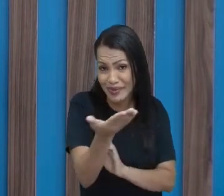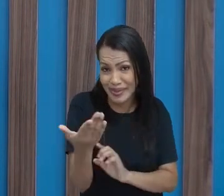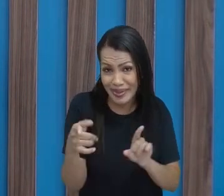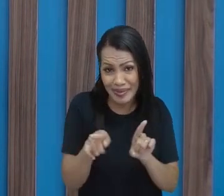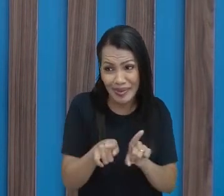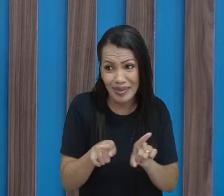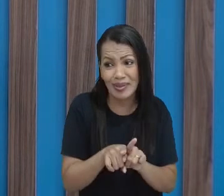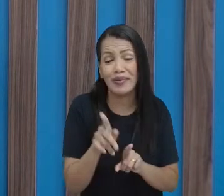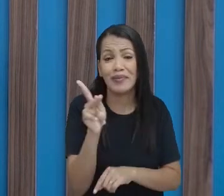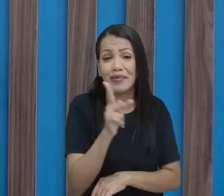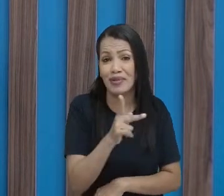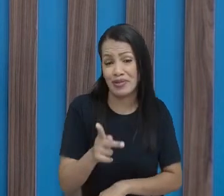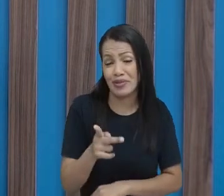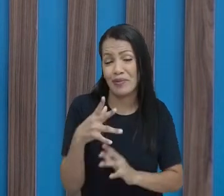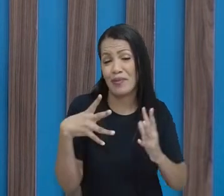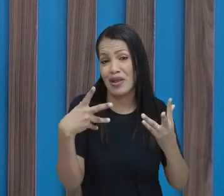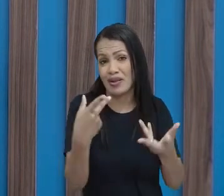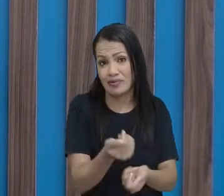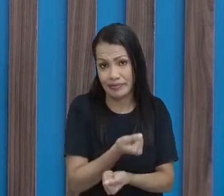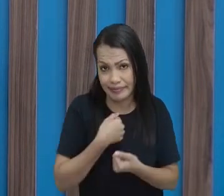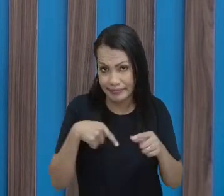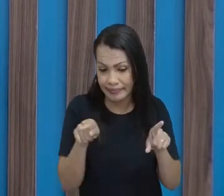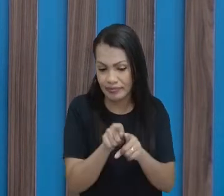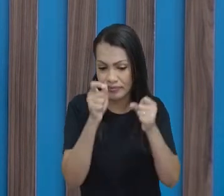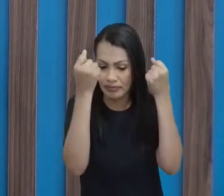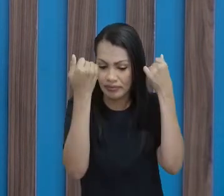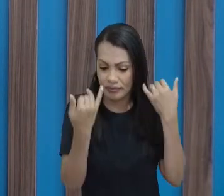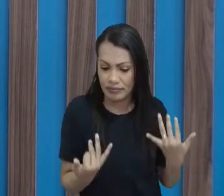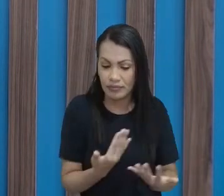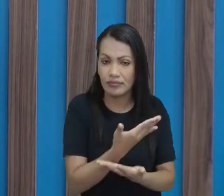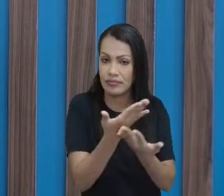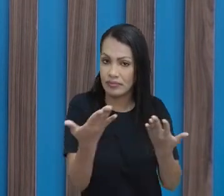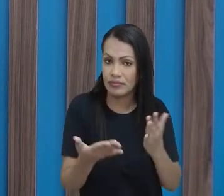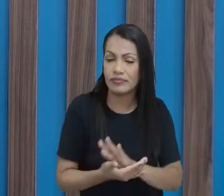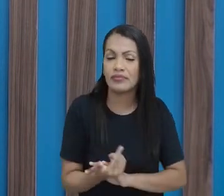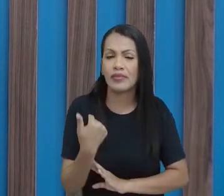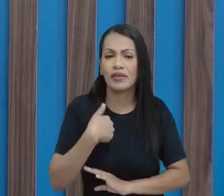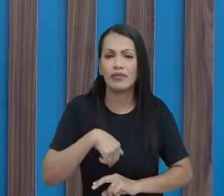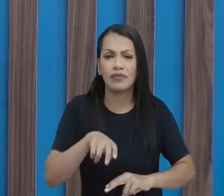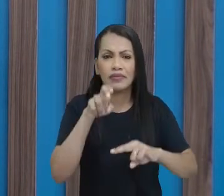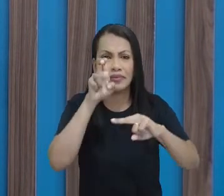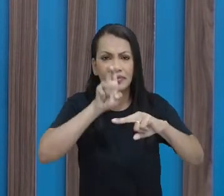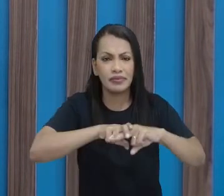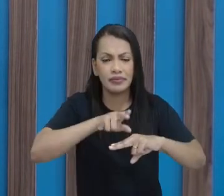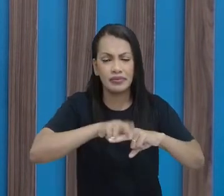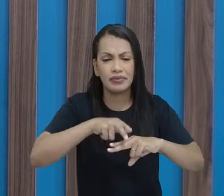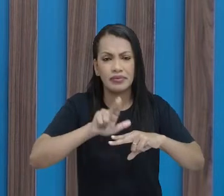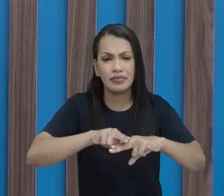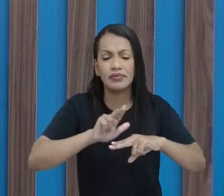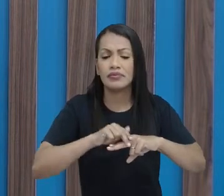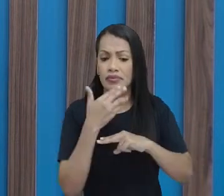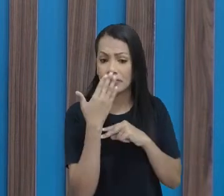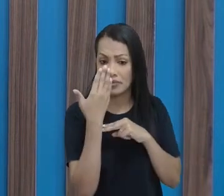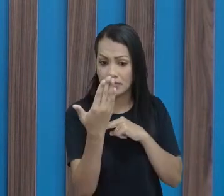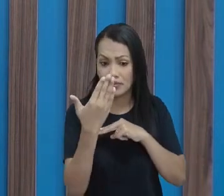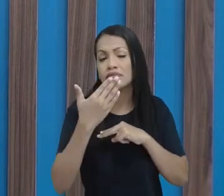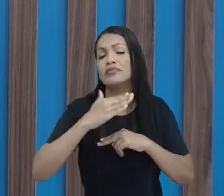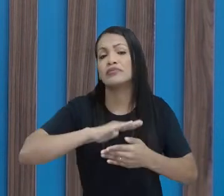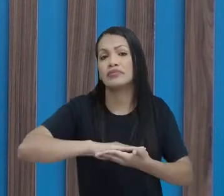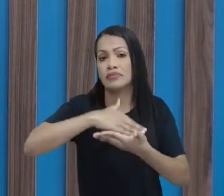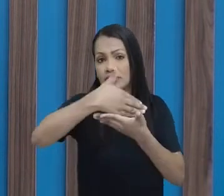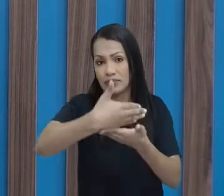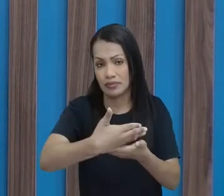eu também vou me autodescrever para vocês. Eu estou sentada aqui por trás de um computador, visto